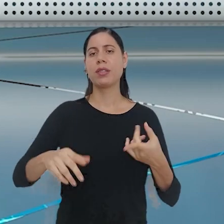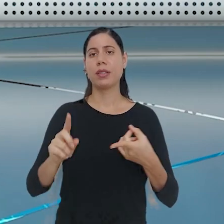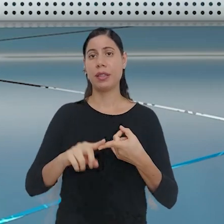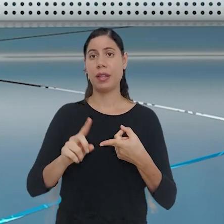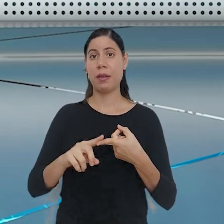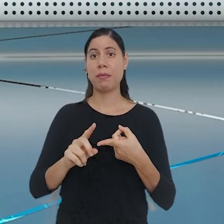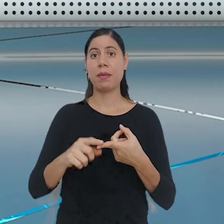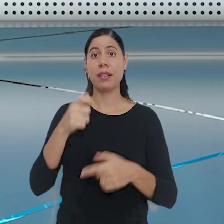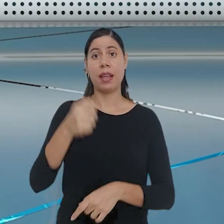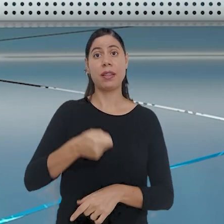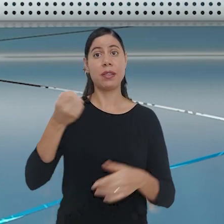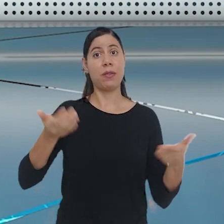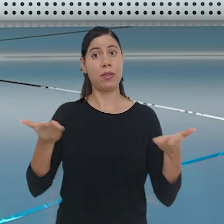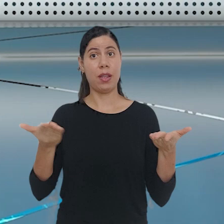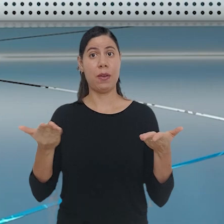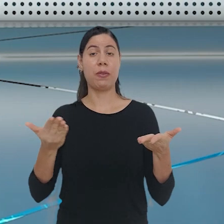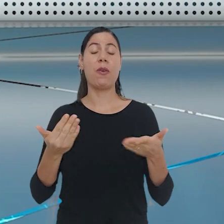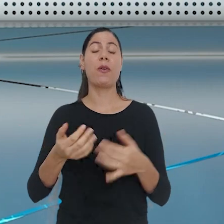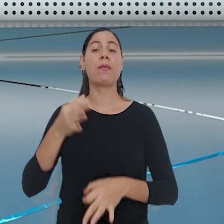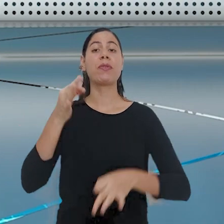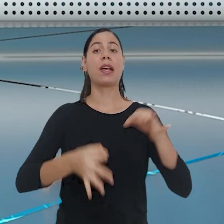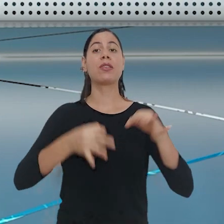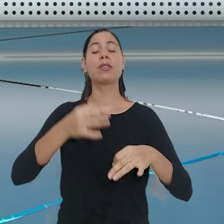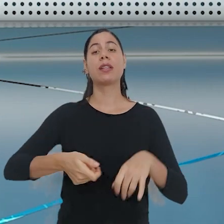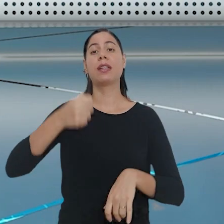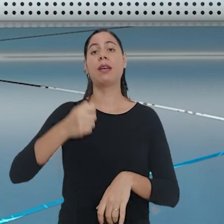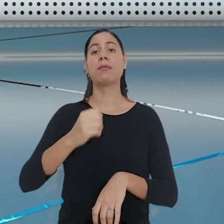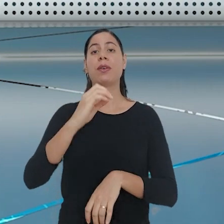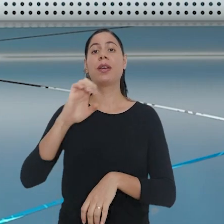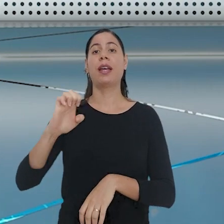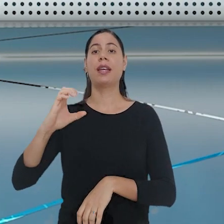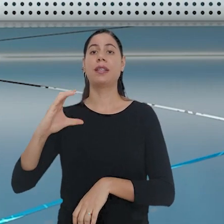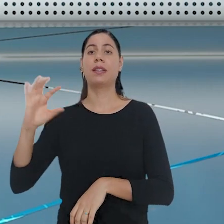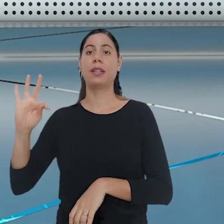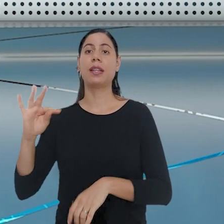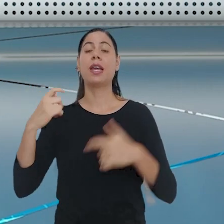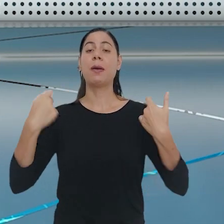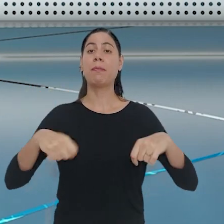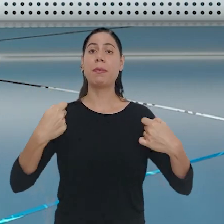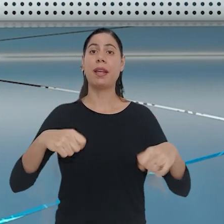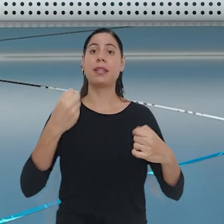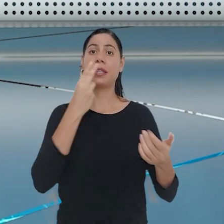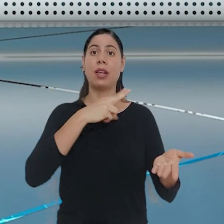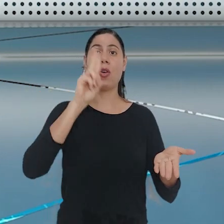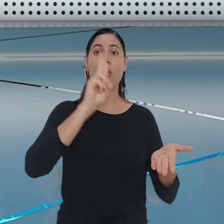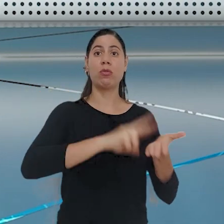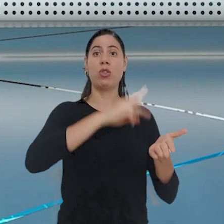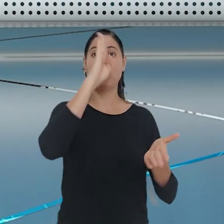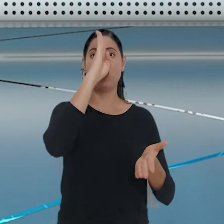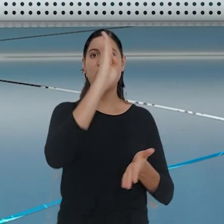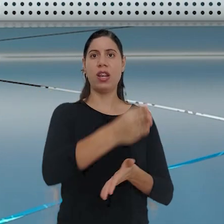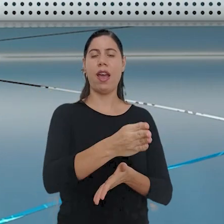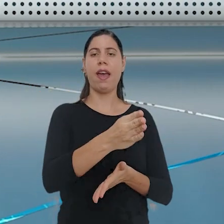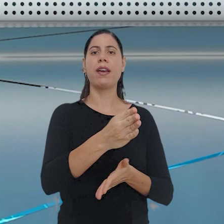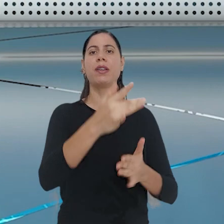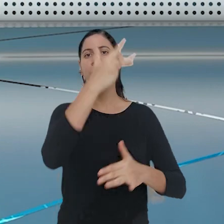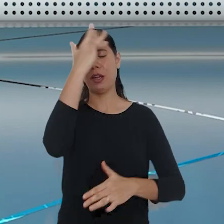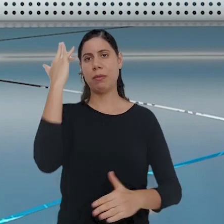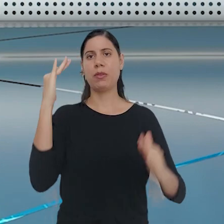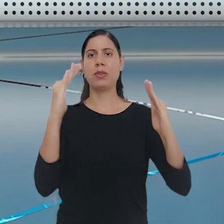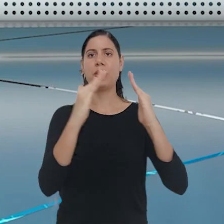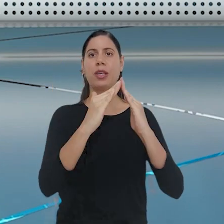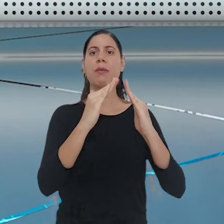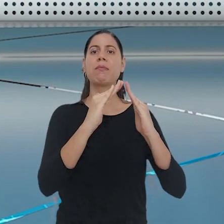decisão que vamos conhecer agora, a Justiça determinou que a ECT deve entregar correspondências diretamente aos moradores